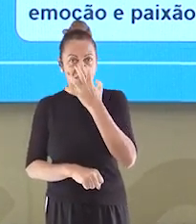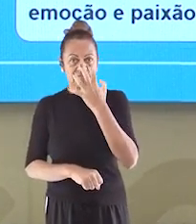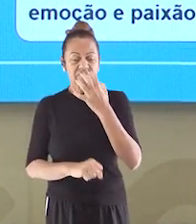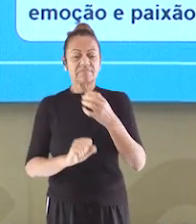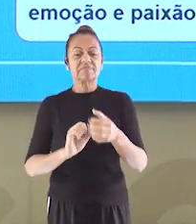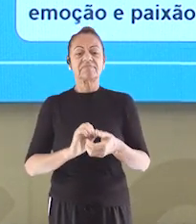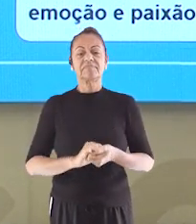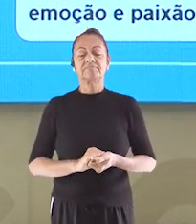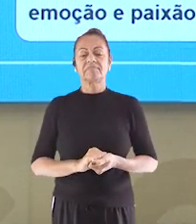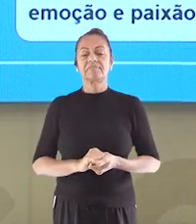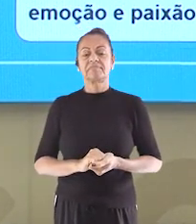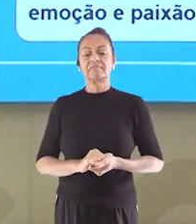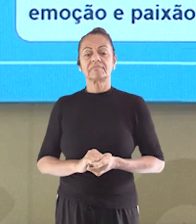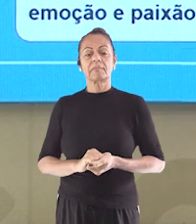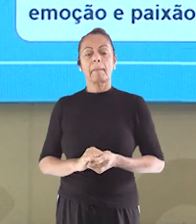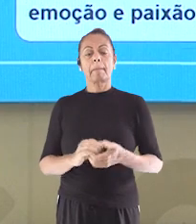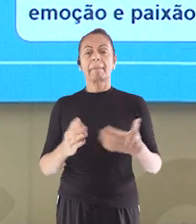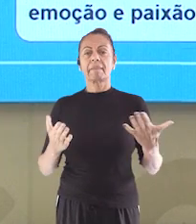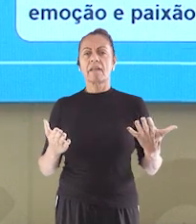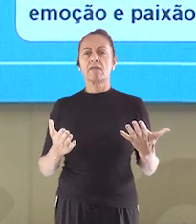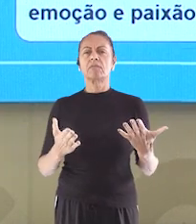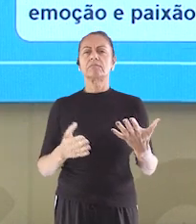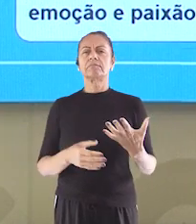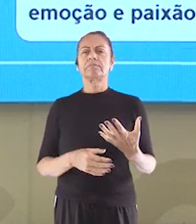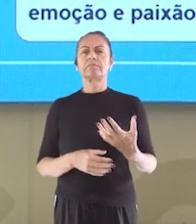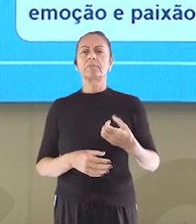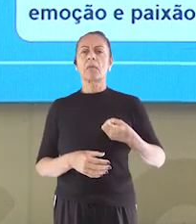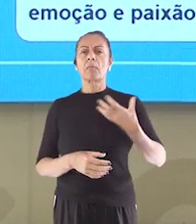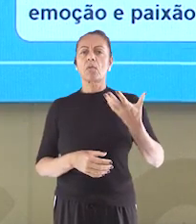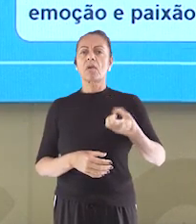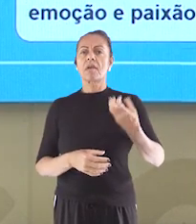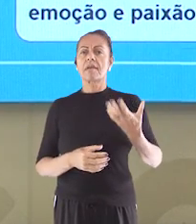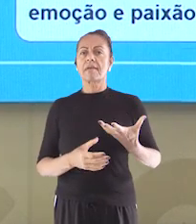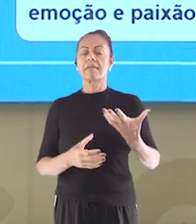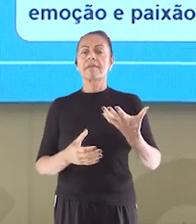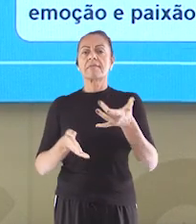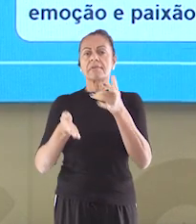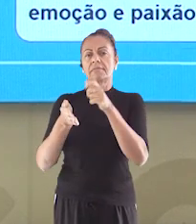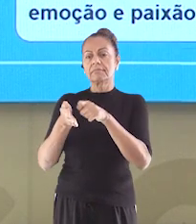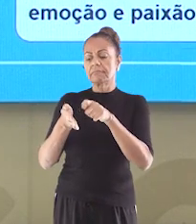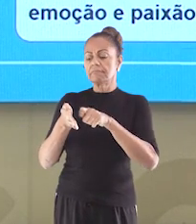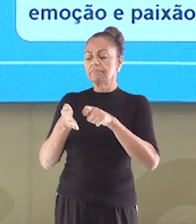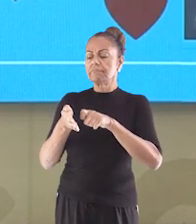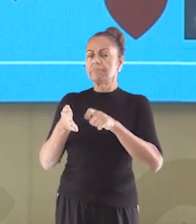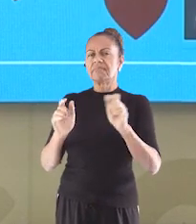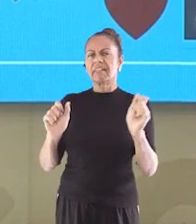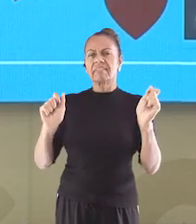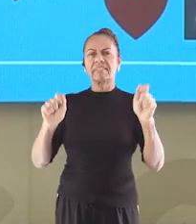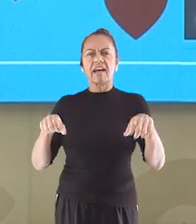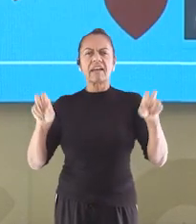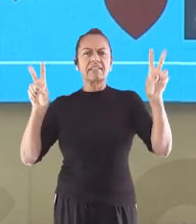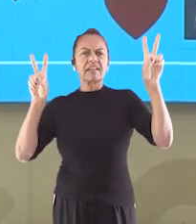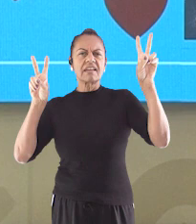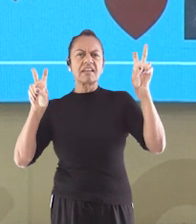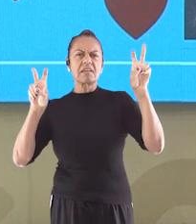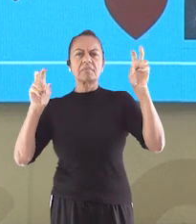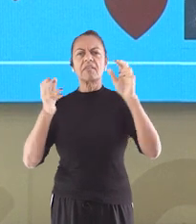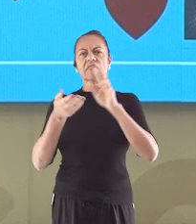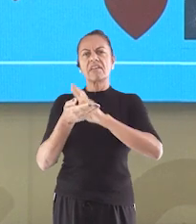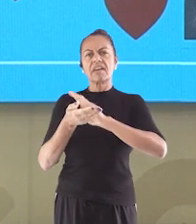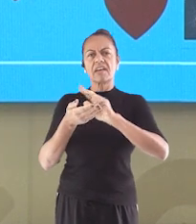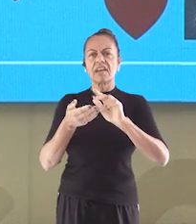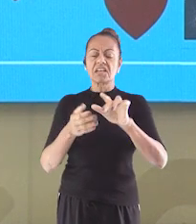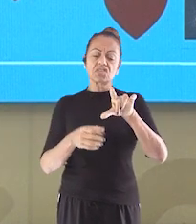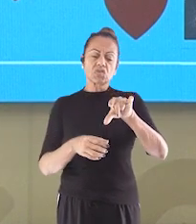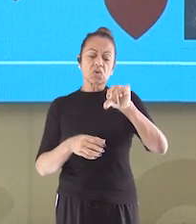e paixão. Esse poema é um poema também de versos livres. Na produção de um poema, podemos